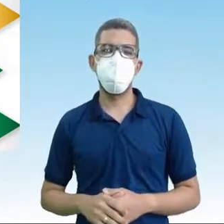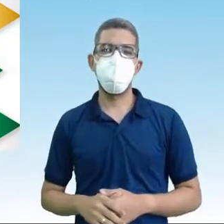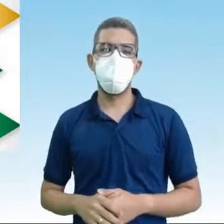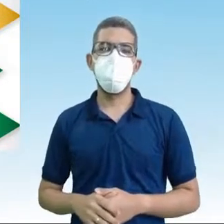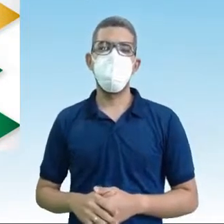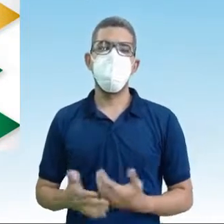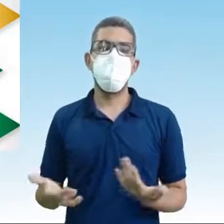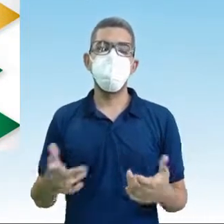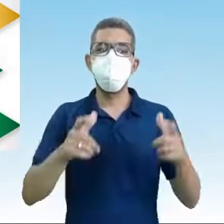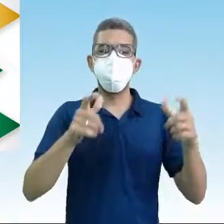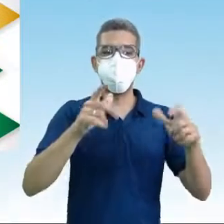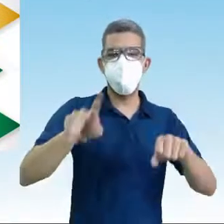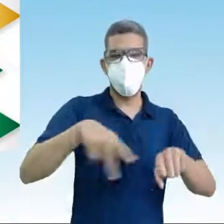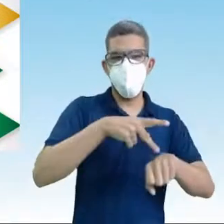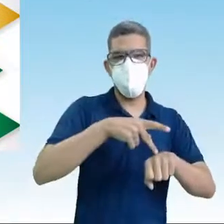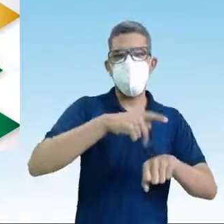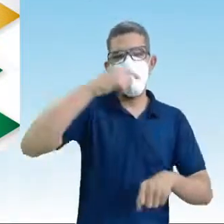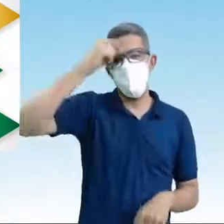no Peru no ano de